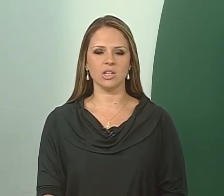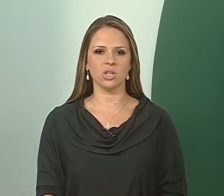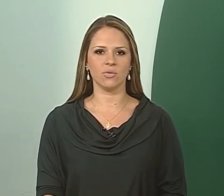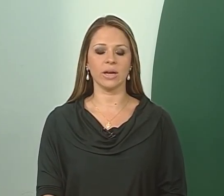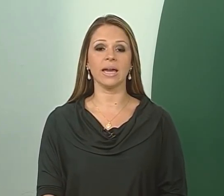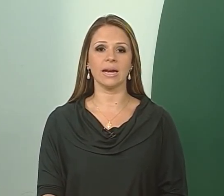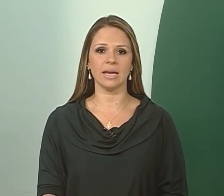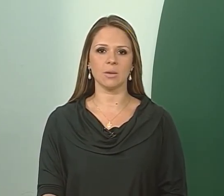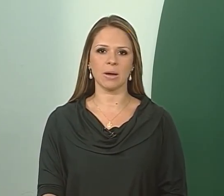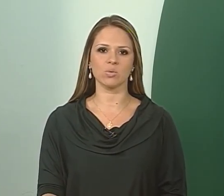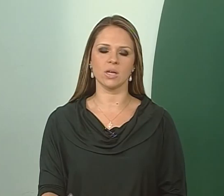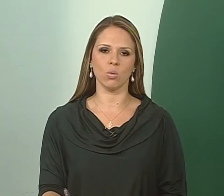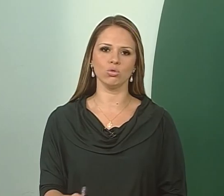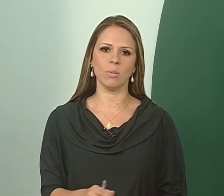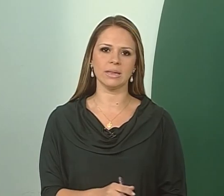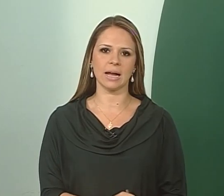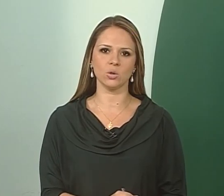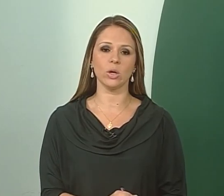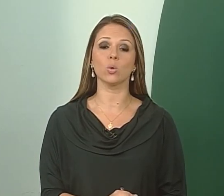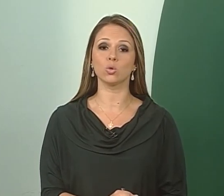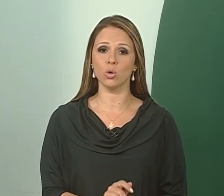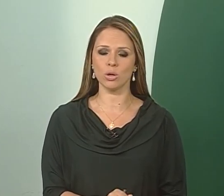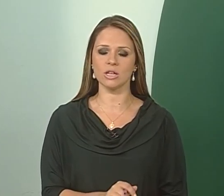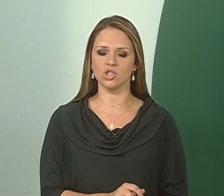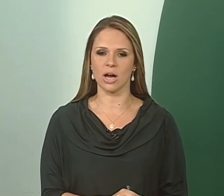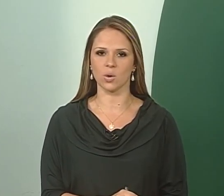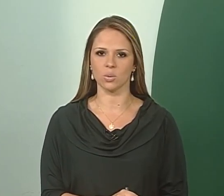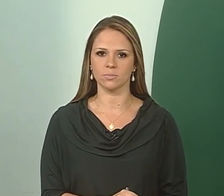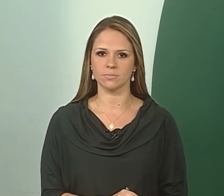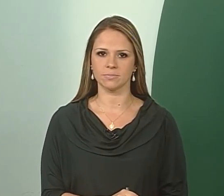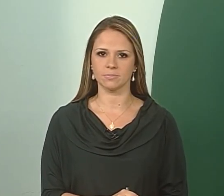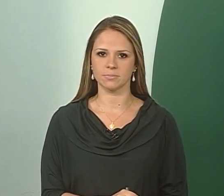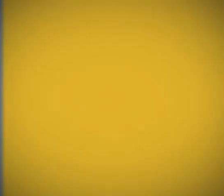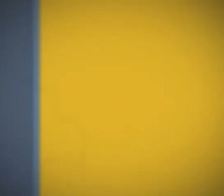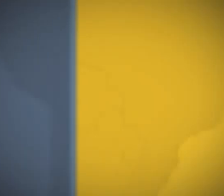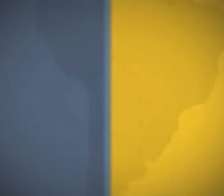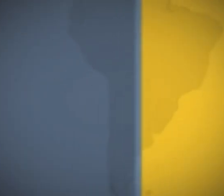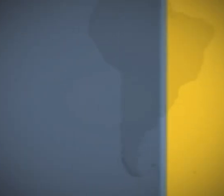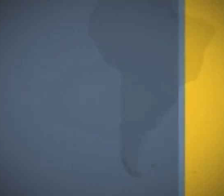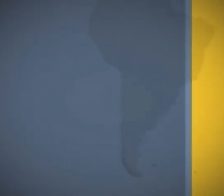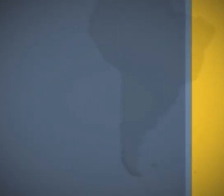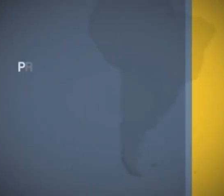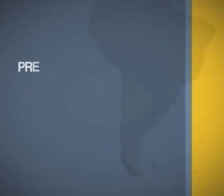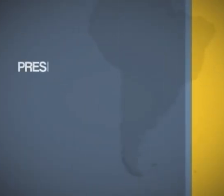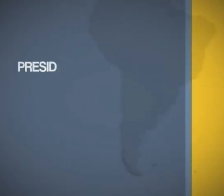Cristina Kirchner foi reeleita para um segundo mandato em outubro deste ano.